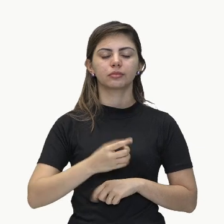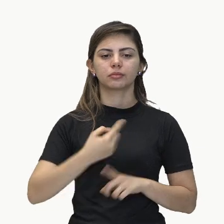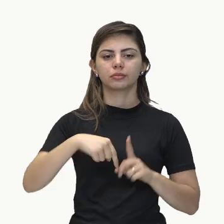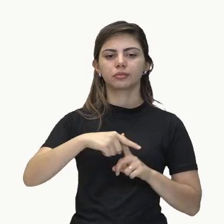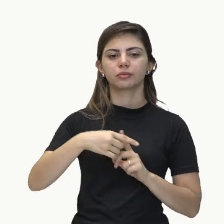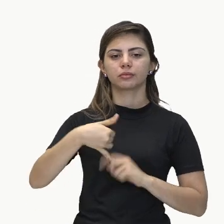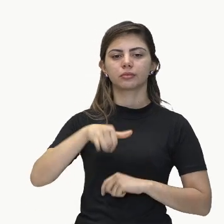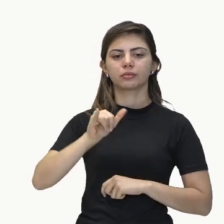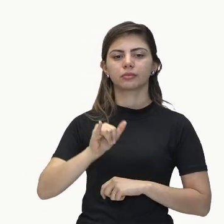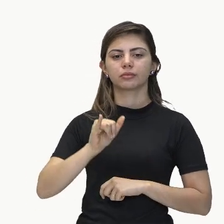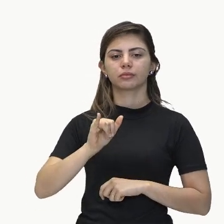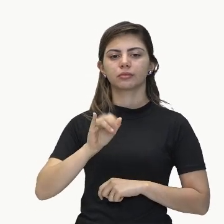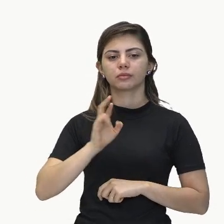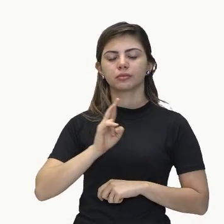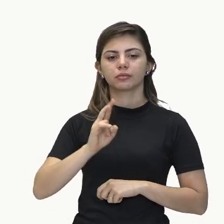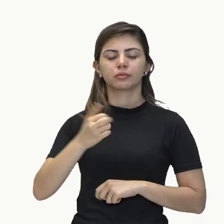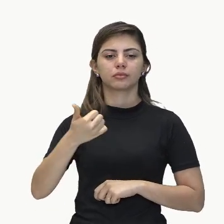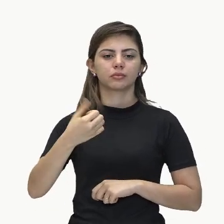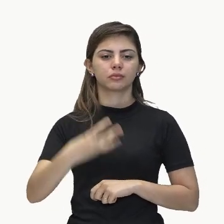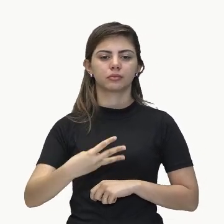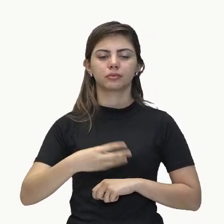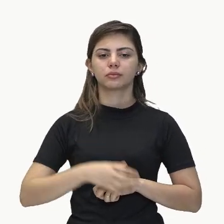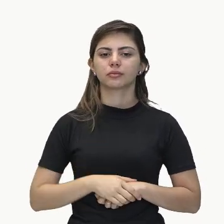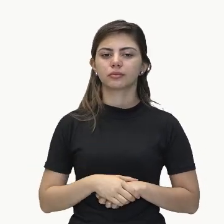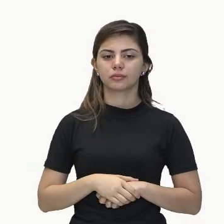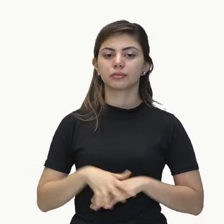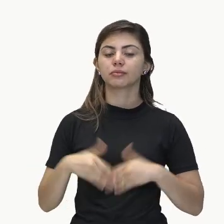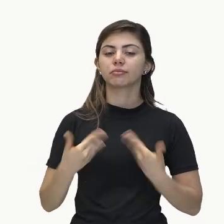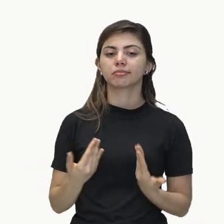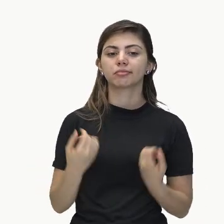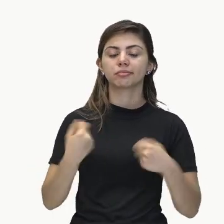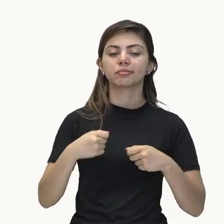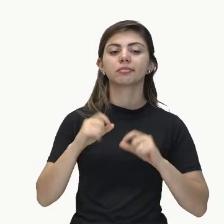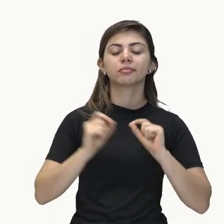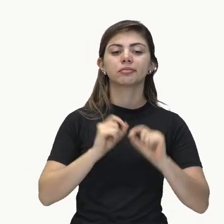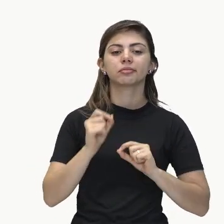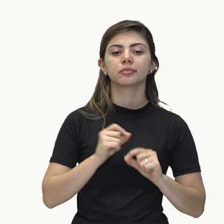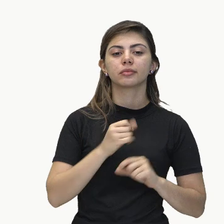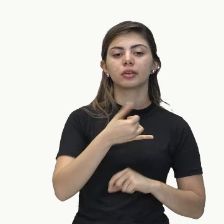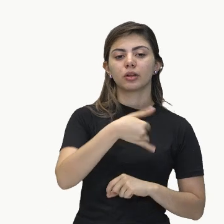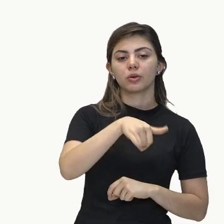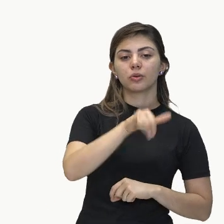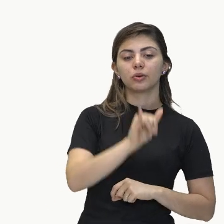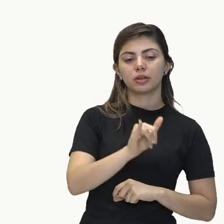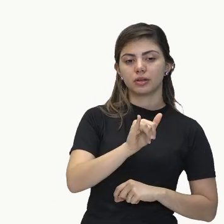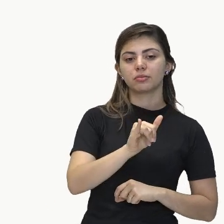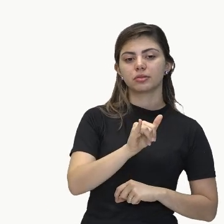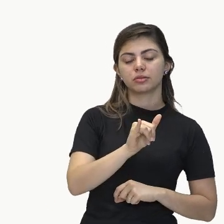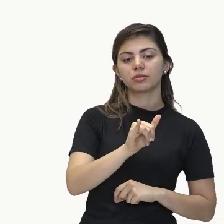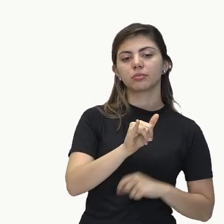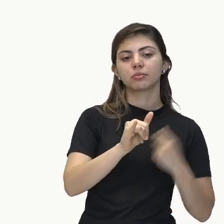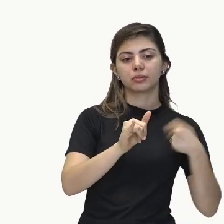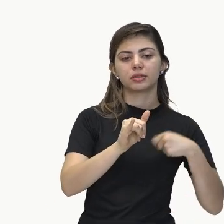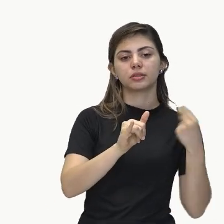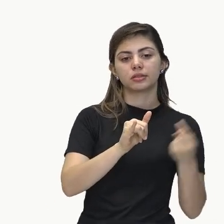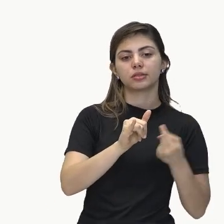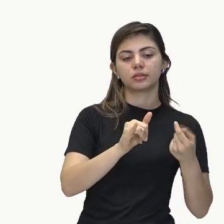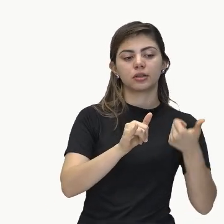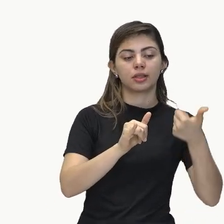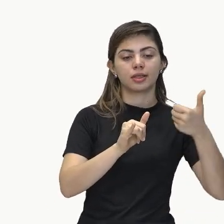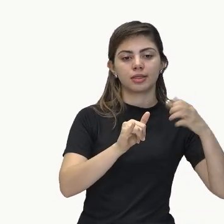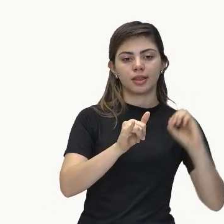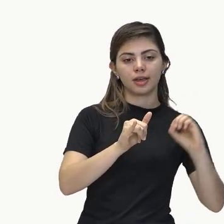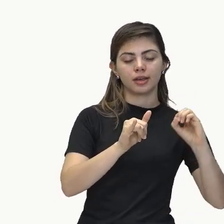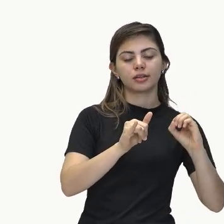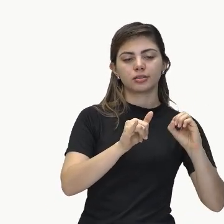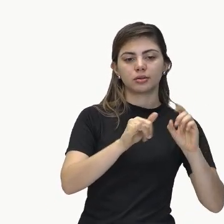y igual a 13. Eu tenho que deixar meu y sozinho. Então, esse 10 que está positivo, eu irei passar